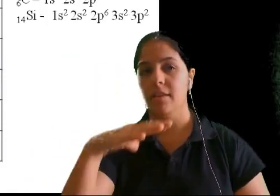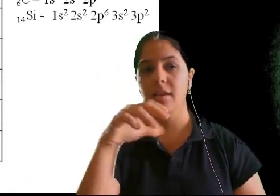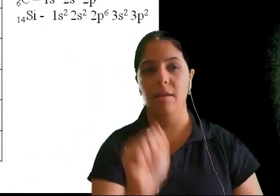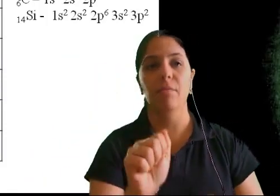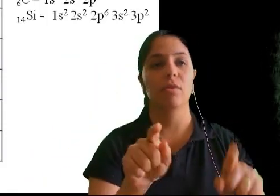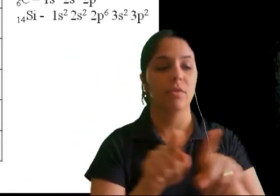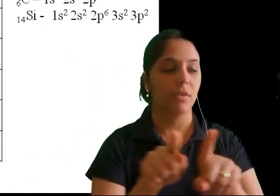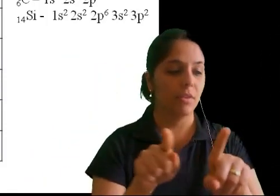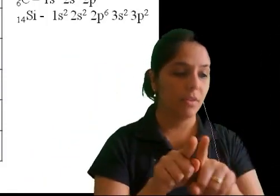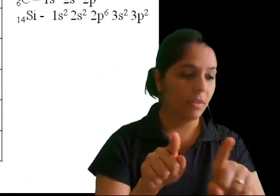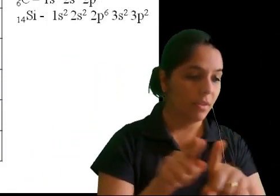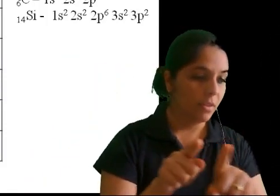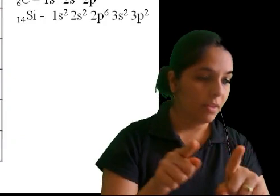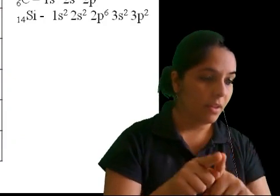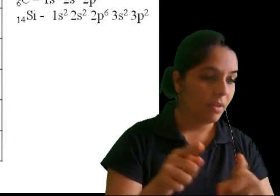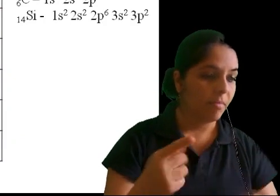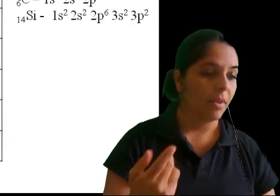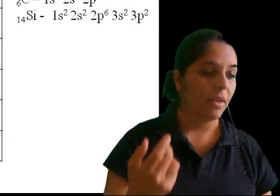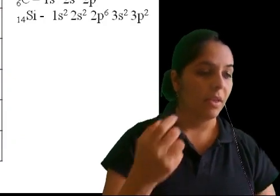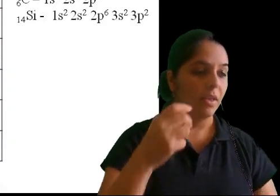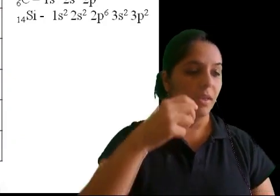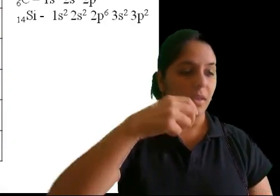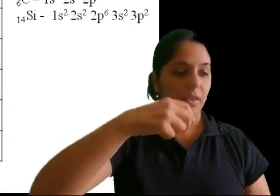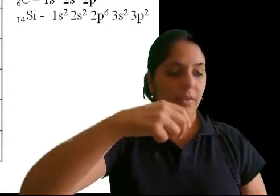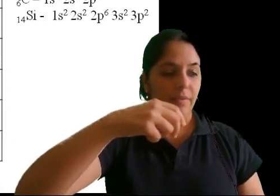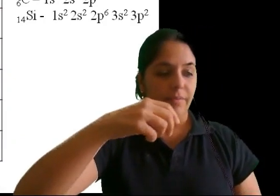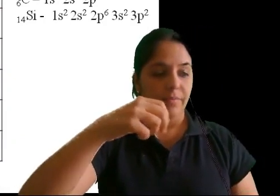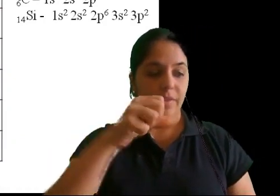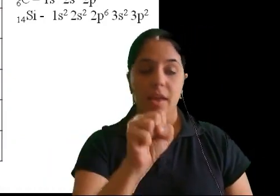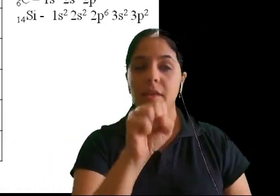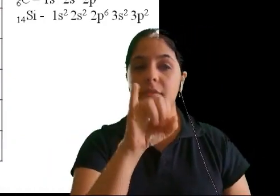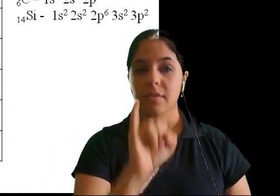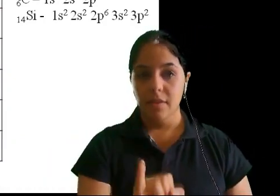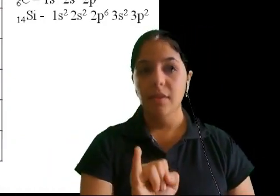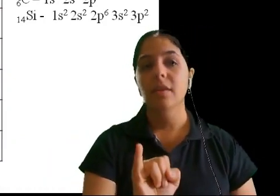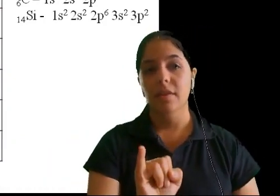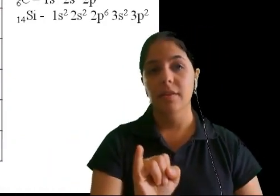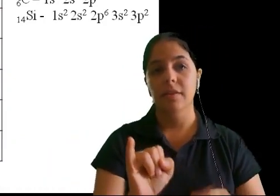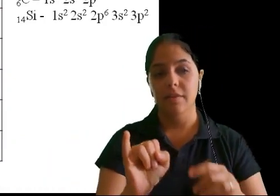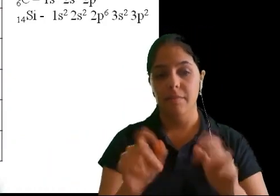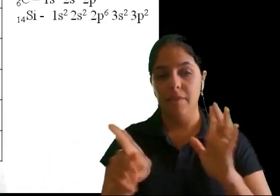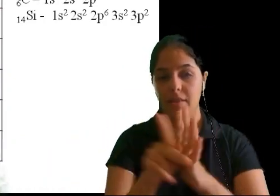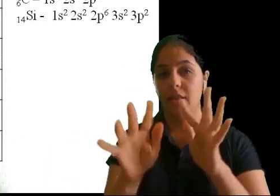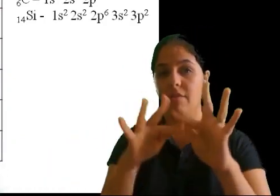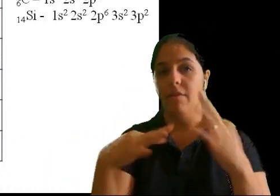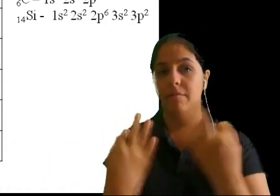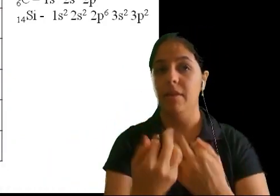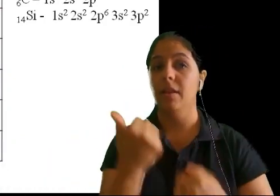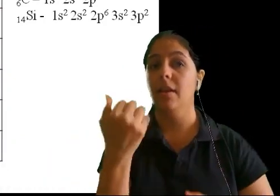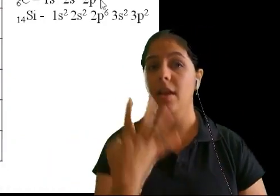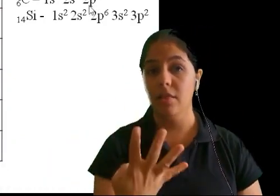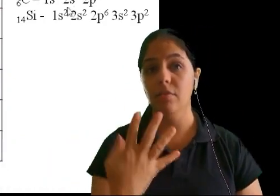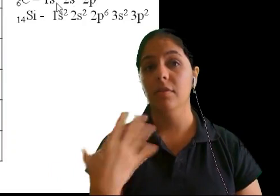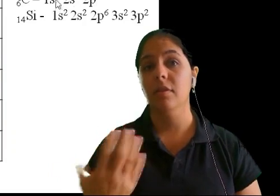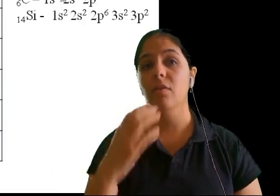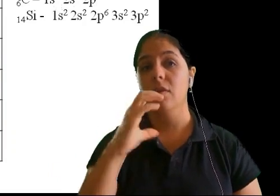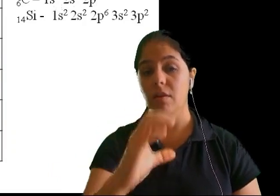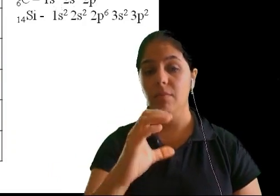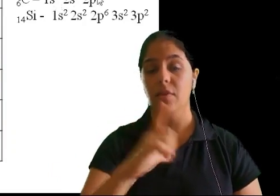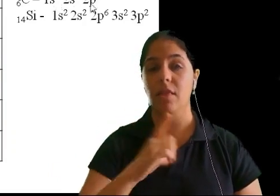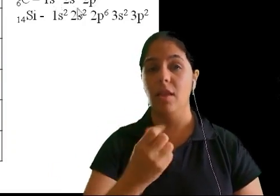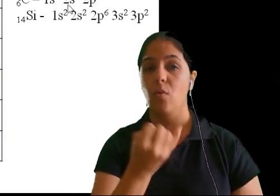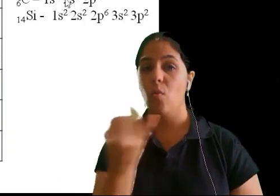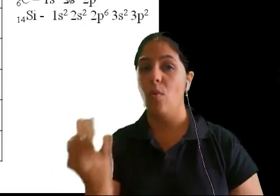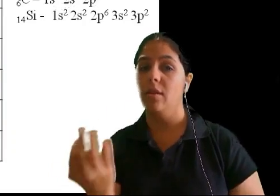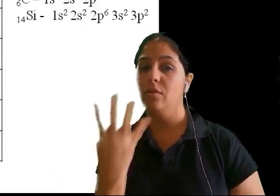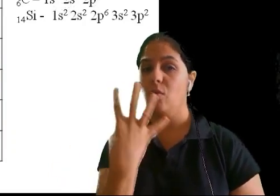do carbono e do silício, que estão localizados na família 14. Então, o carbono